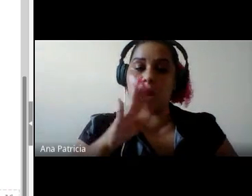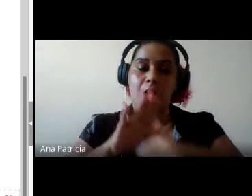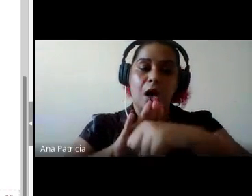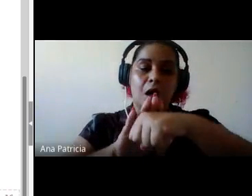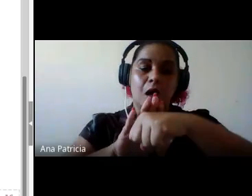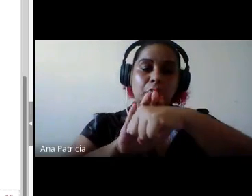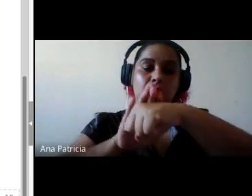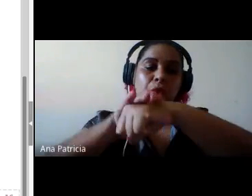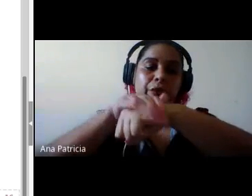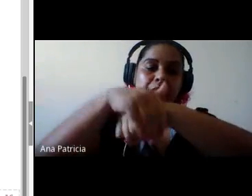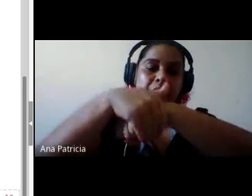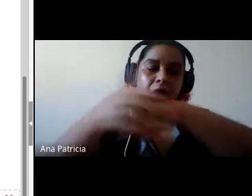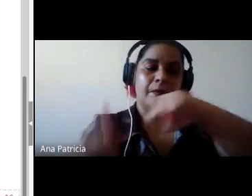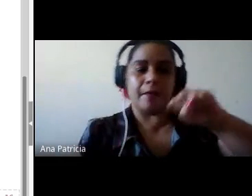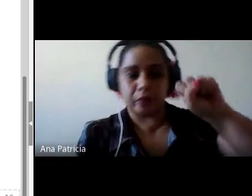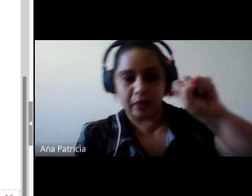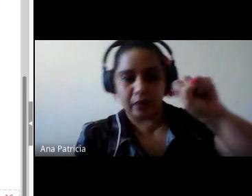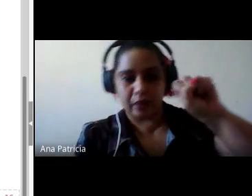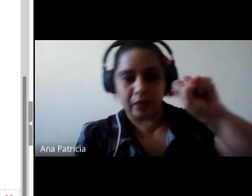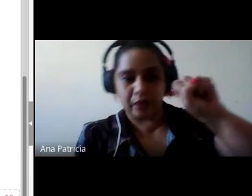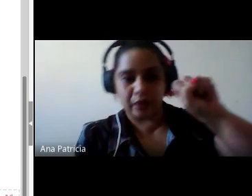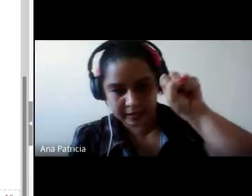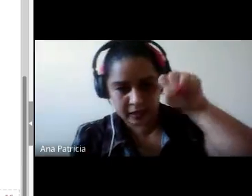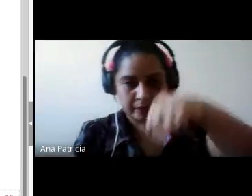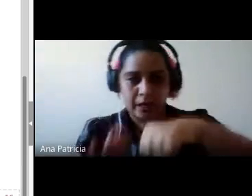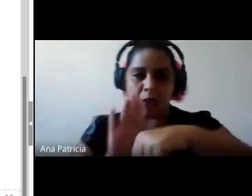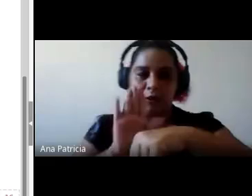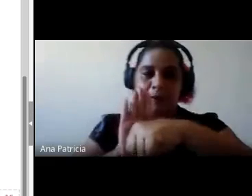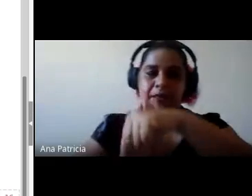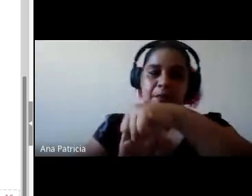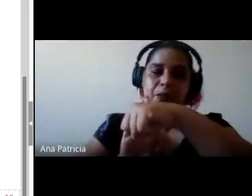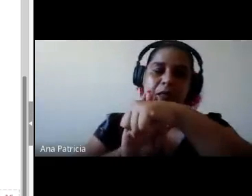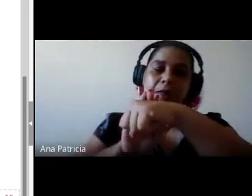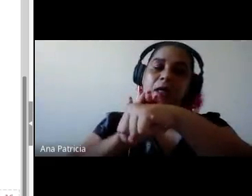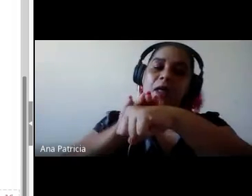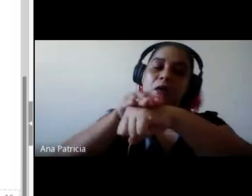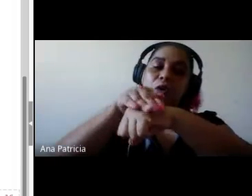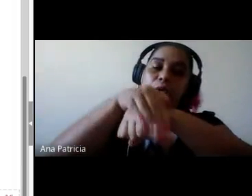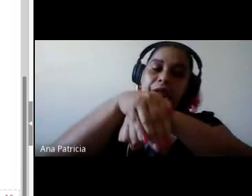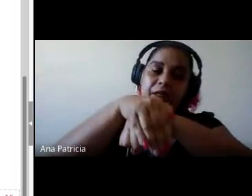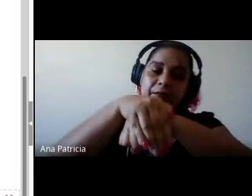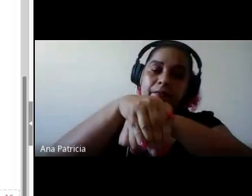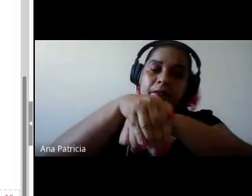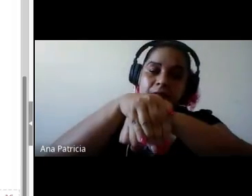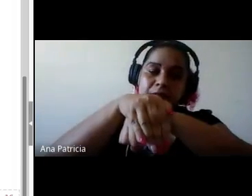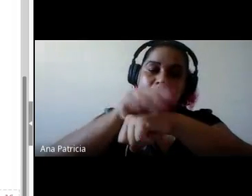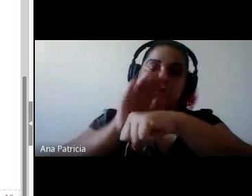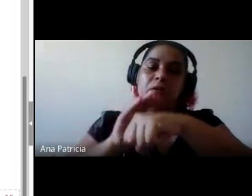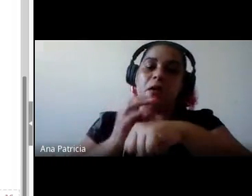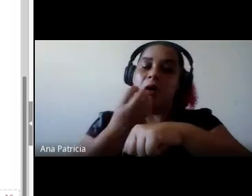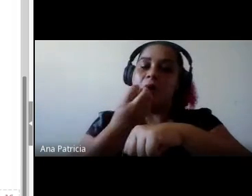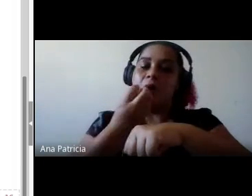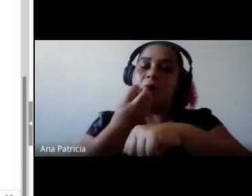boa noite, minha mão está fechada em S, a outra passa por cima, noite,